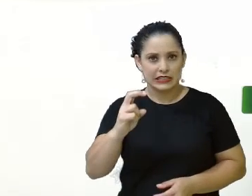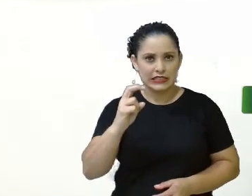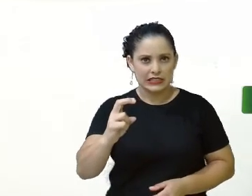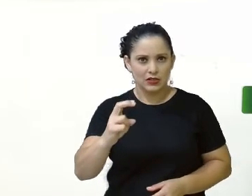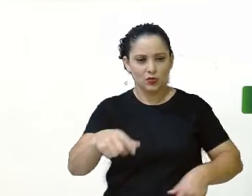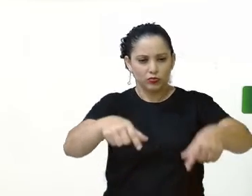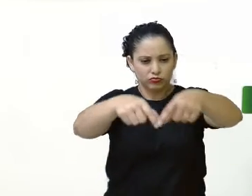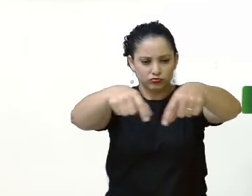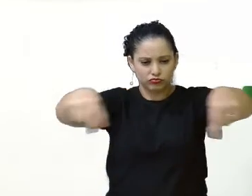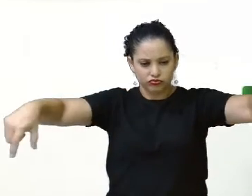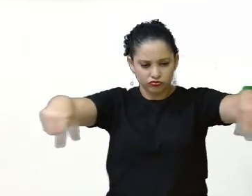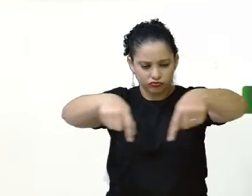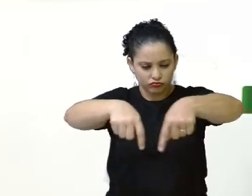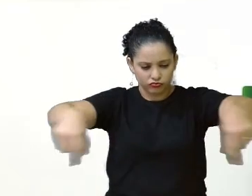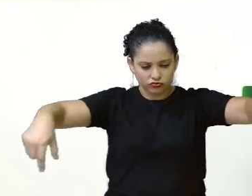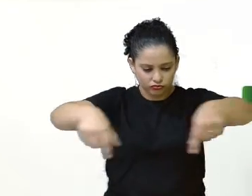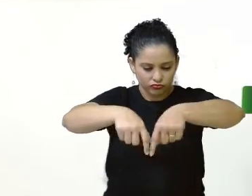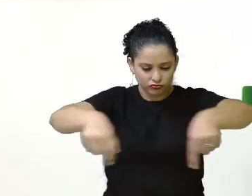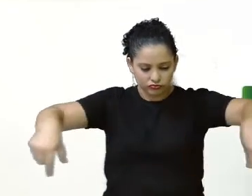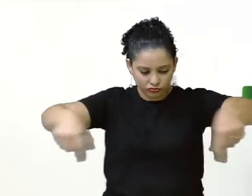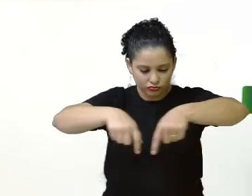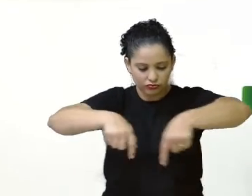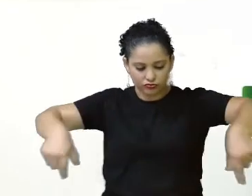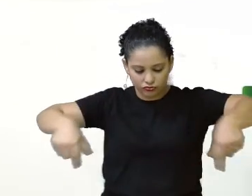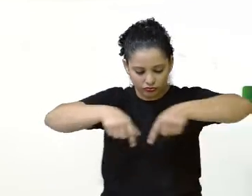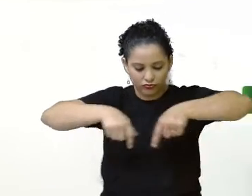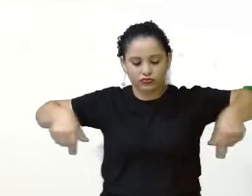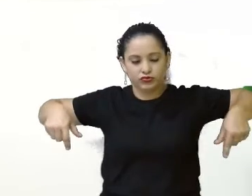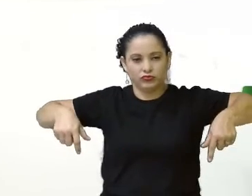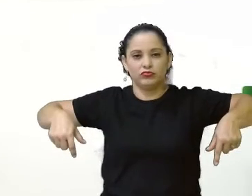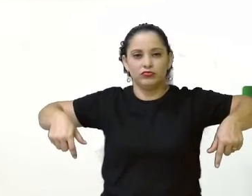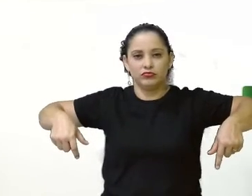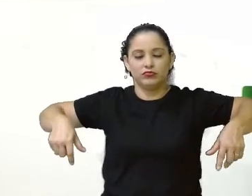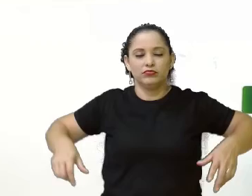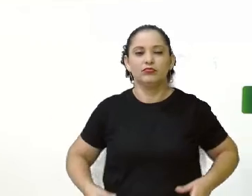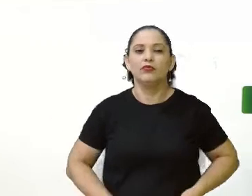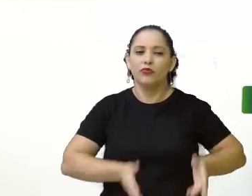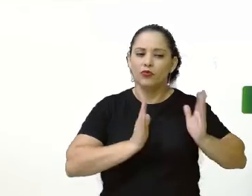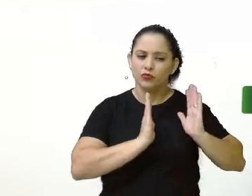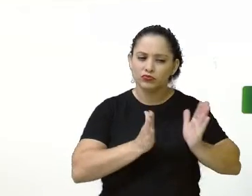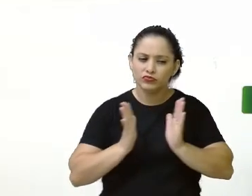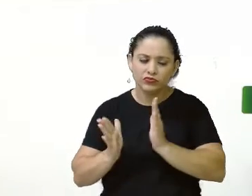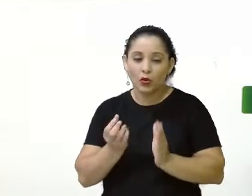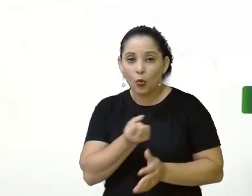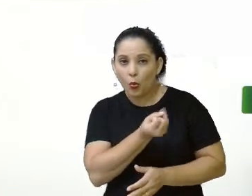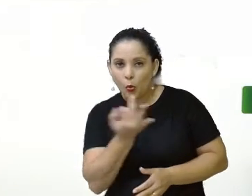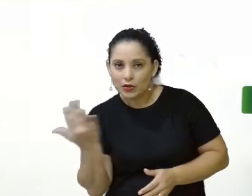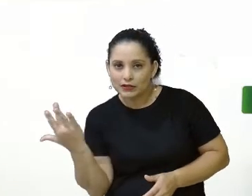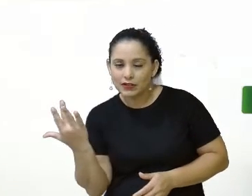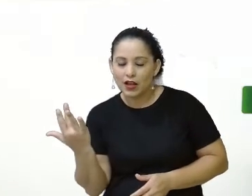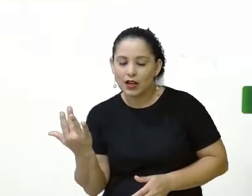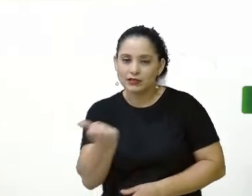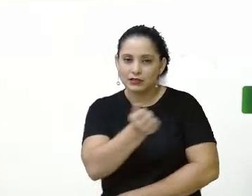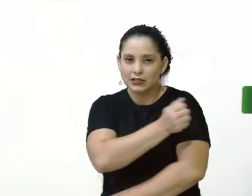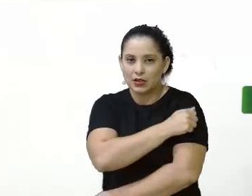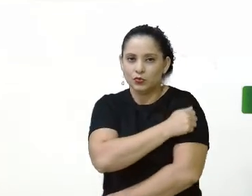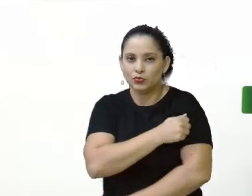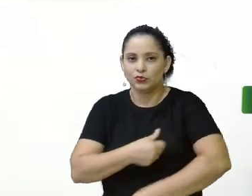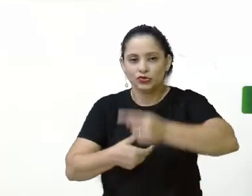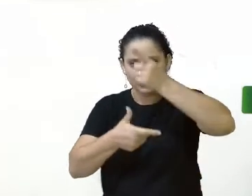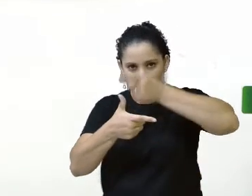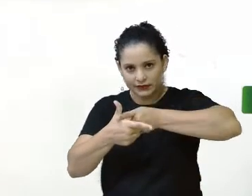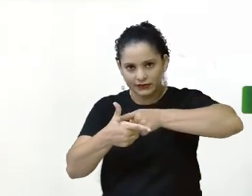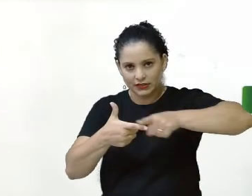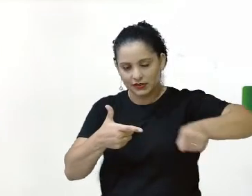saísse colocando os alunos. Eu vou dividir o meu total de alunos pelas fileiras,